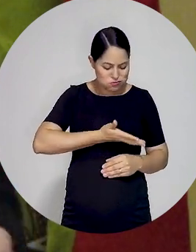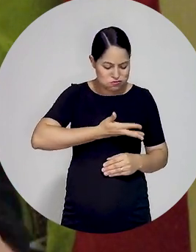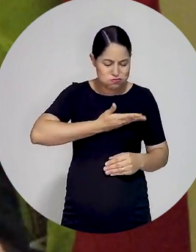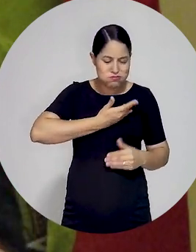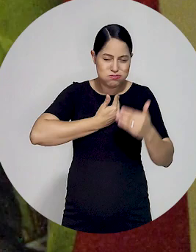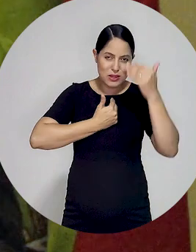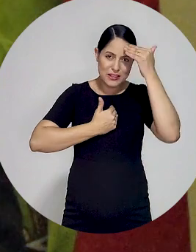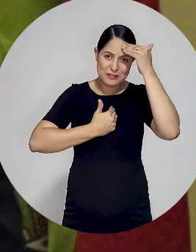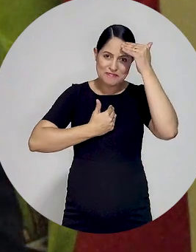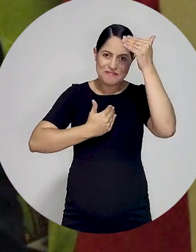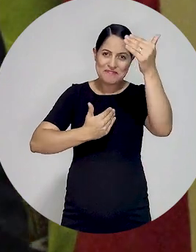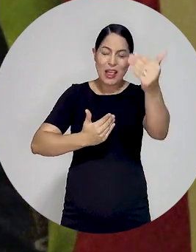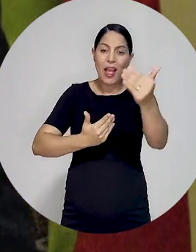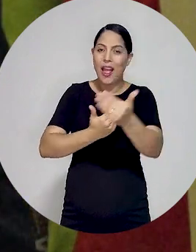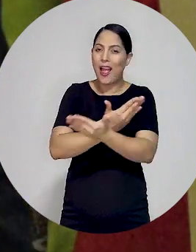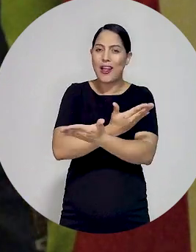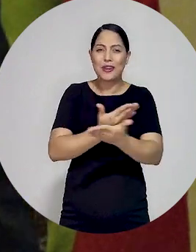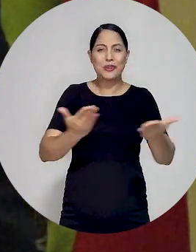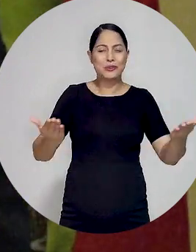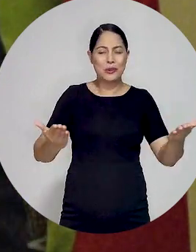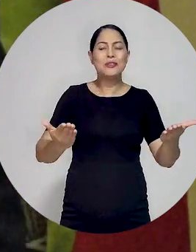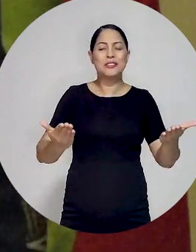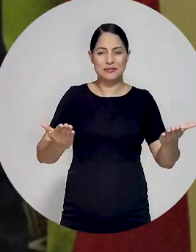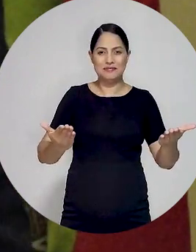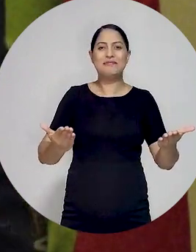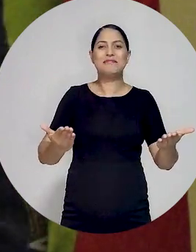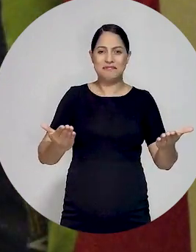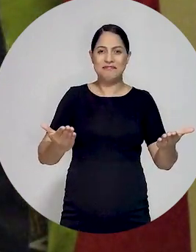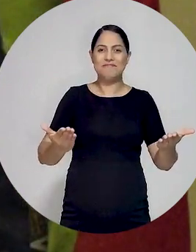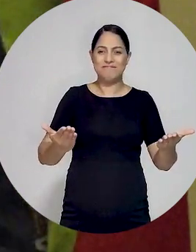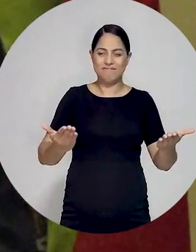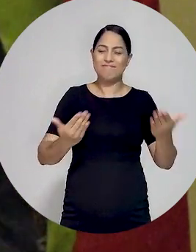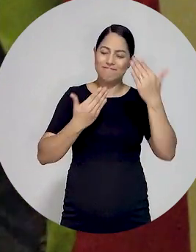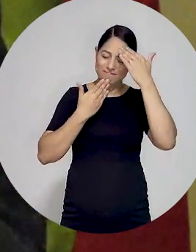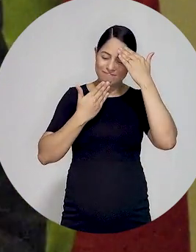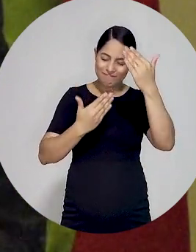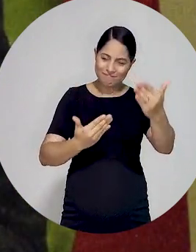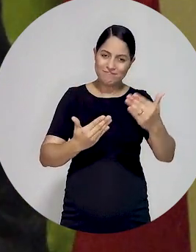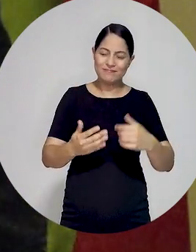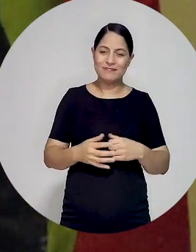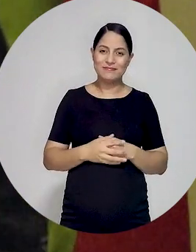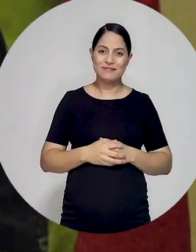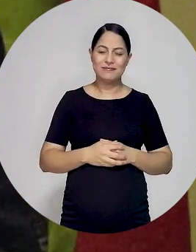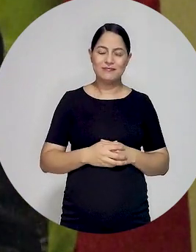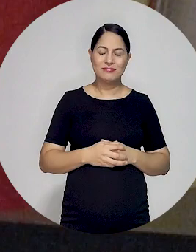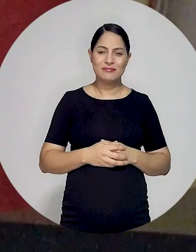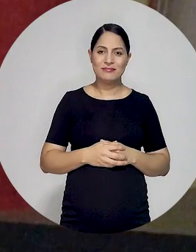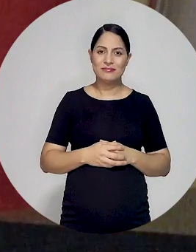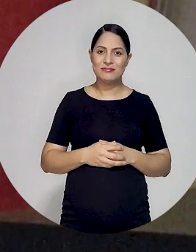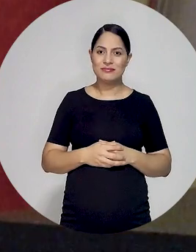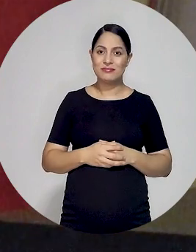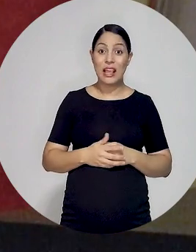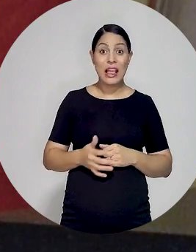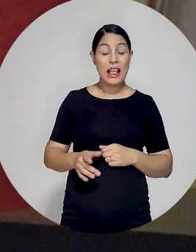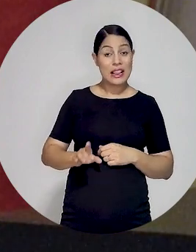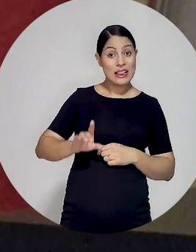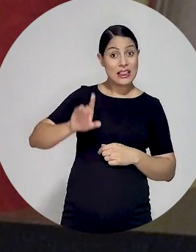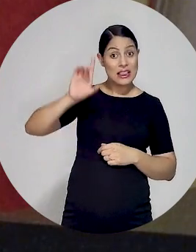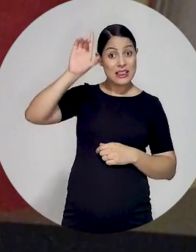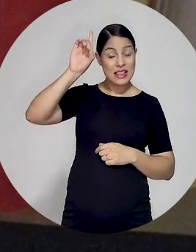coração cheio de graça, registro a todos e a todas o meu mais sincero muito obrigado. Deus me deu